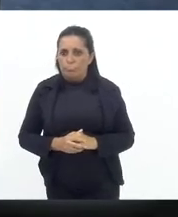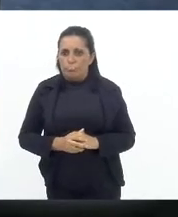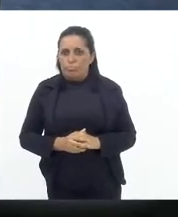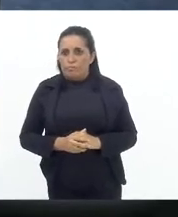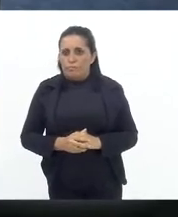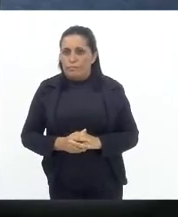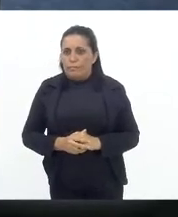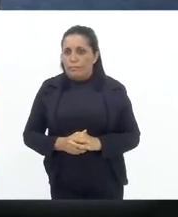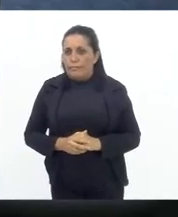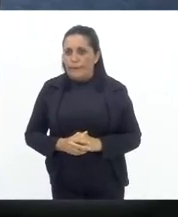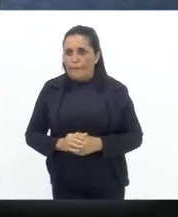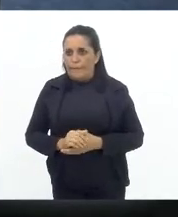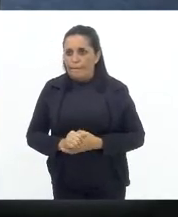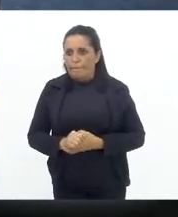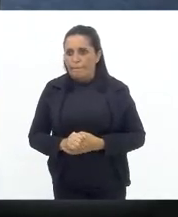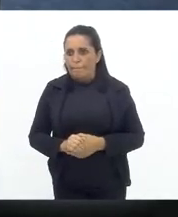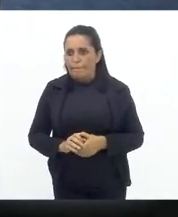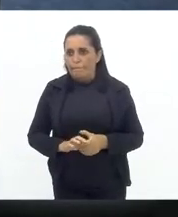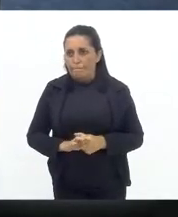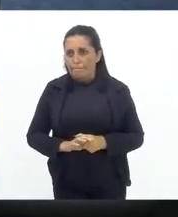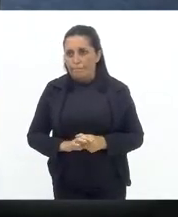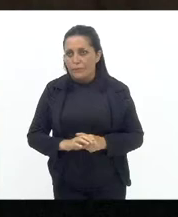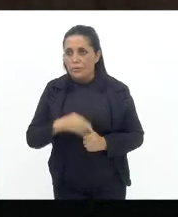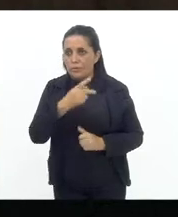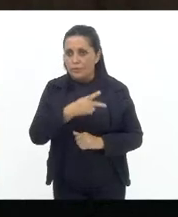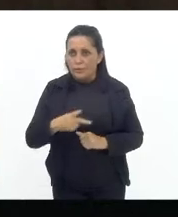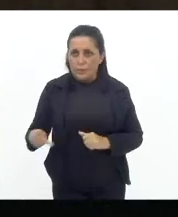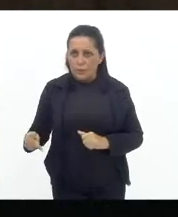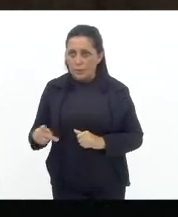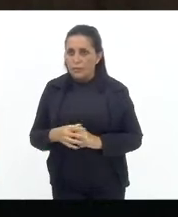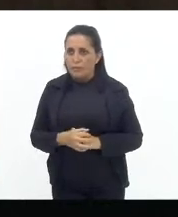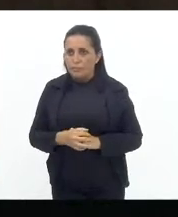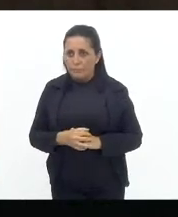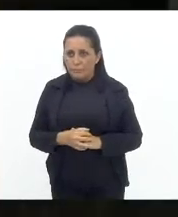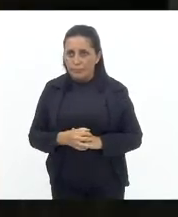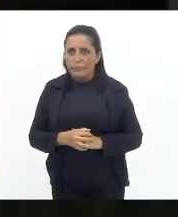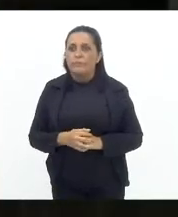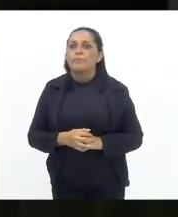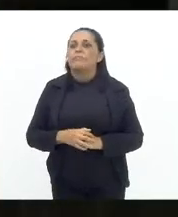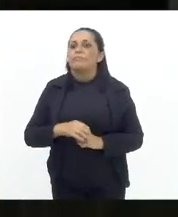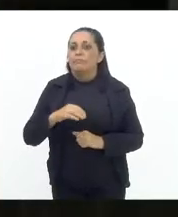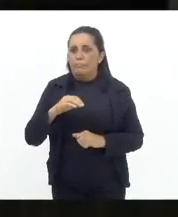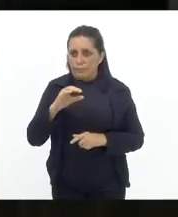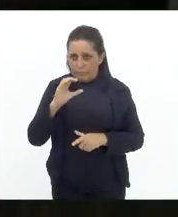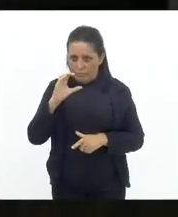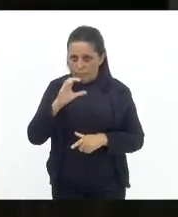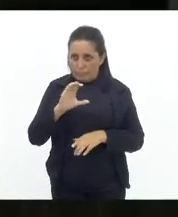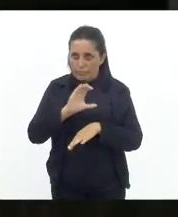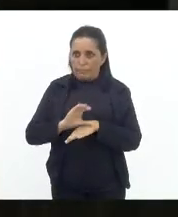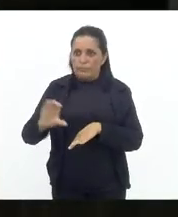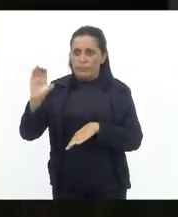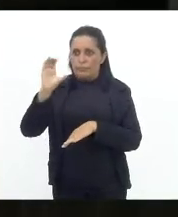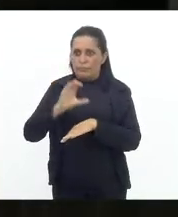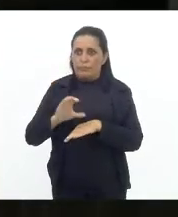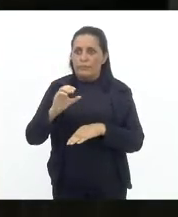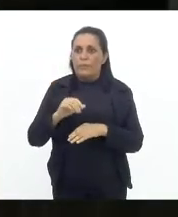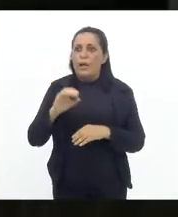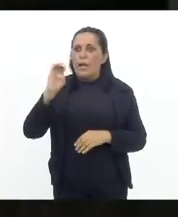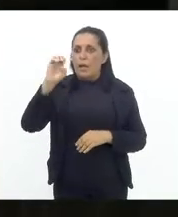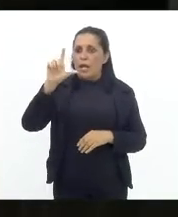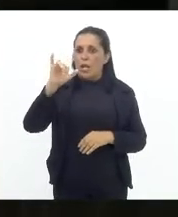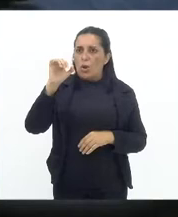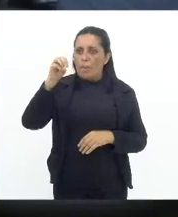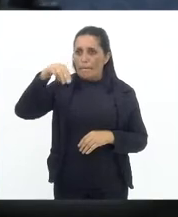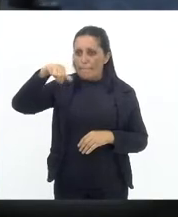E aí o seu presente aparecer pela condicionalidade pela comissão de Cultura Deputado Eliomar